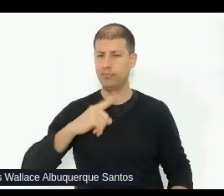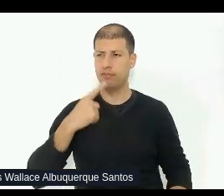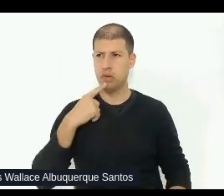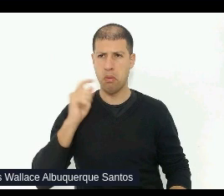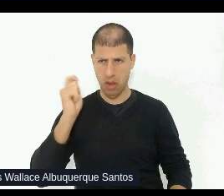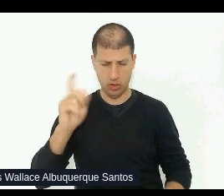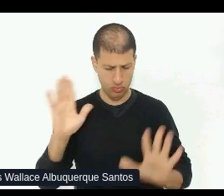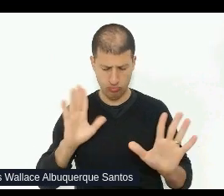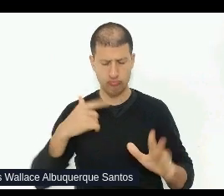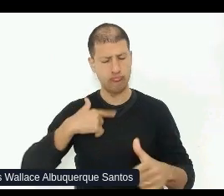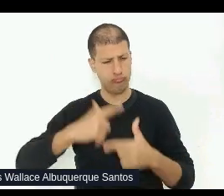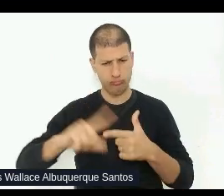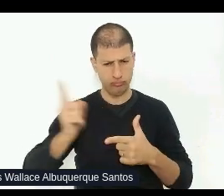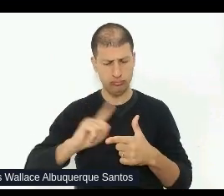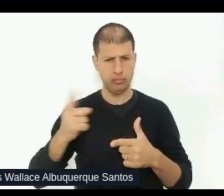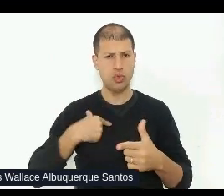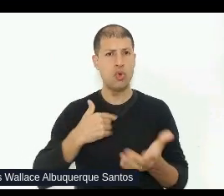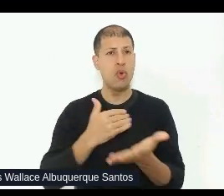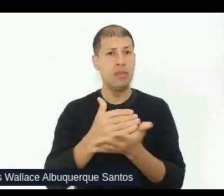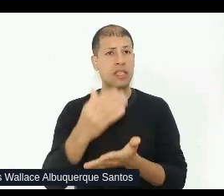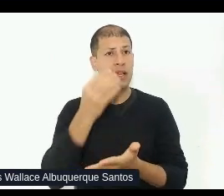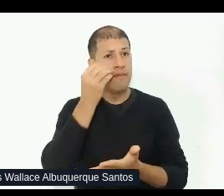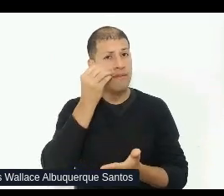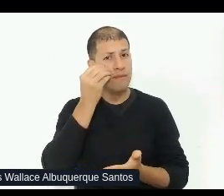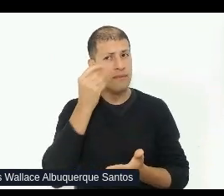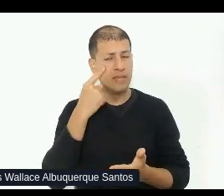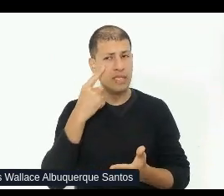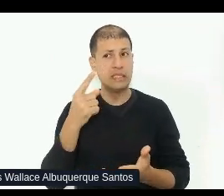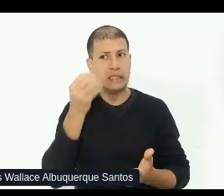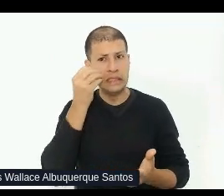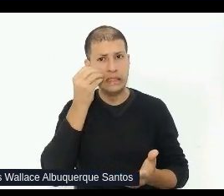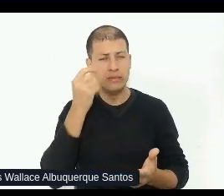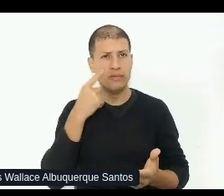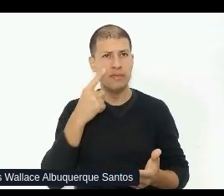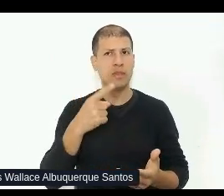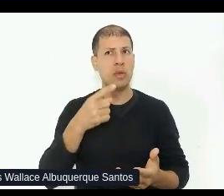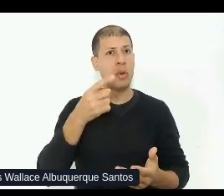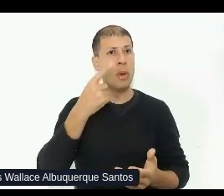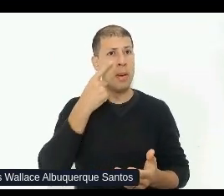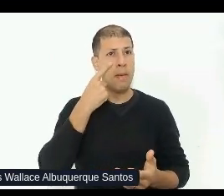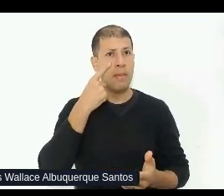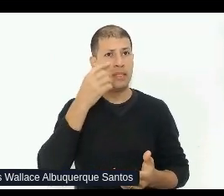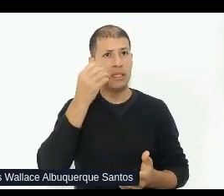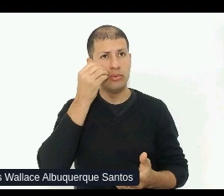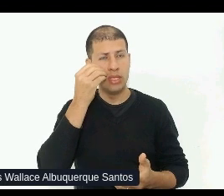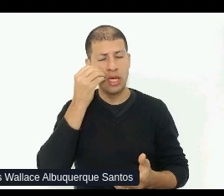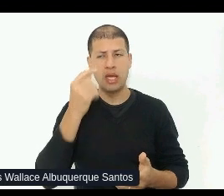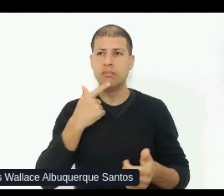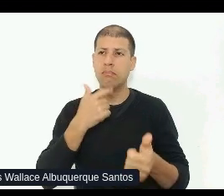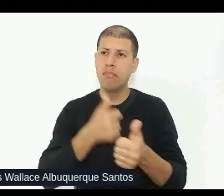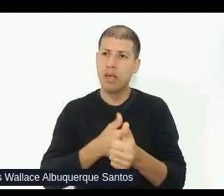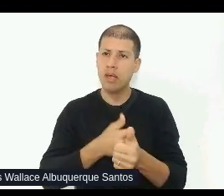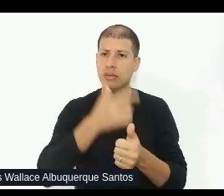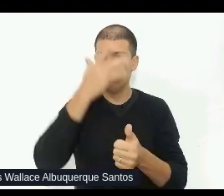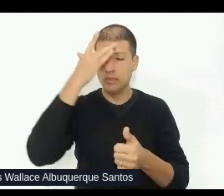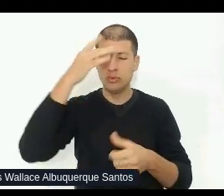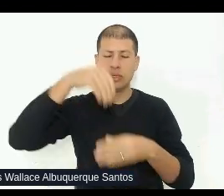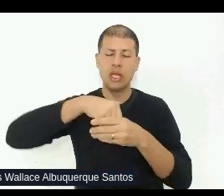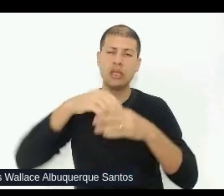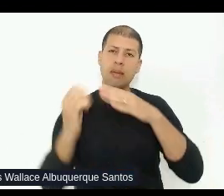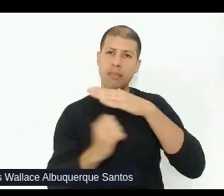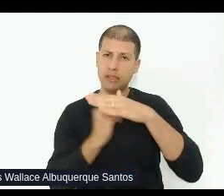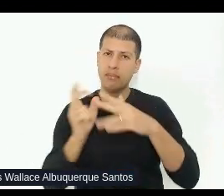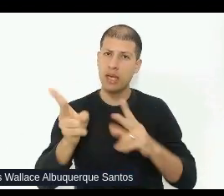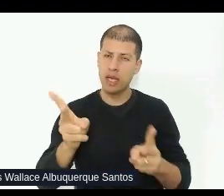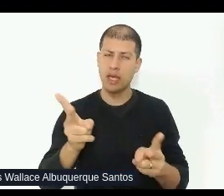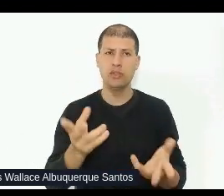comecei a ver possibilidades do que eu poderia fazer. Então, vou pensar num teste de guerrilha aqui mais próximo, com pessoas da empresa, mas vou